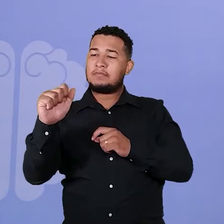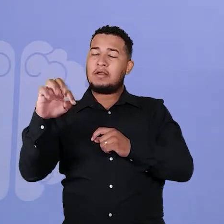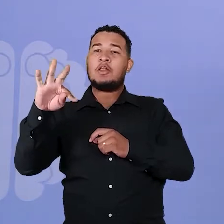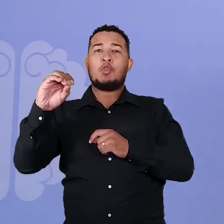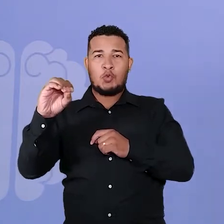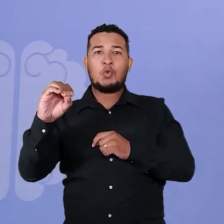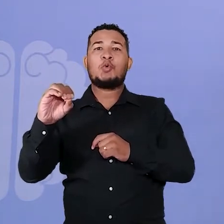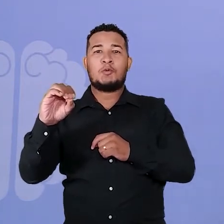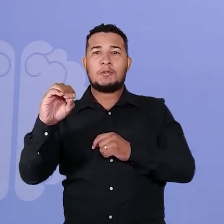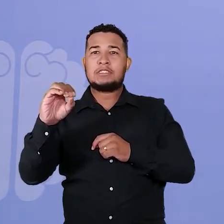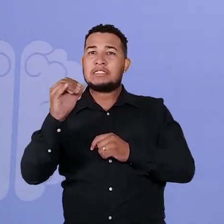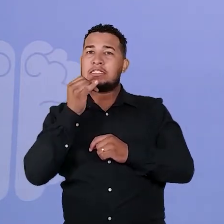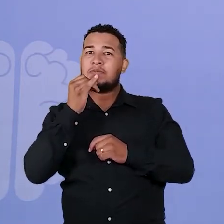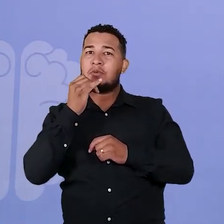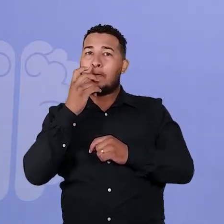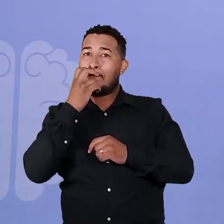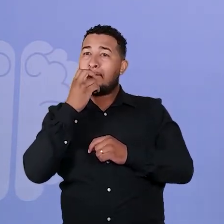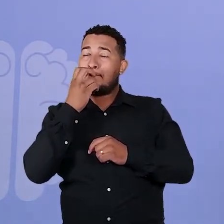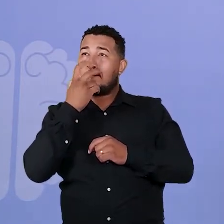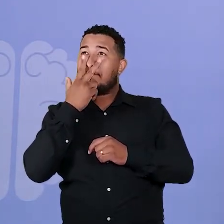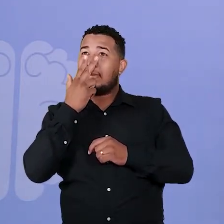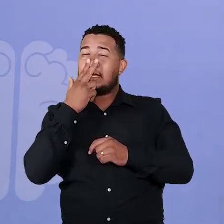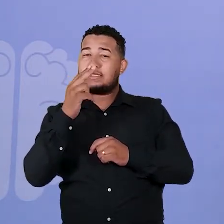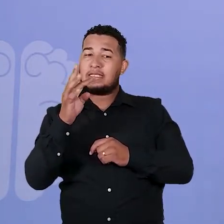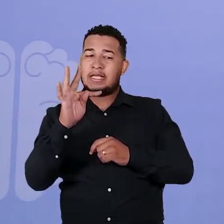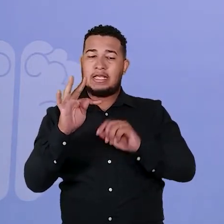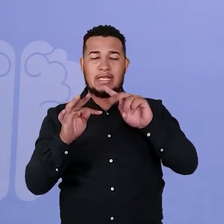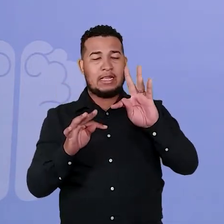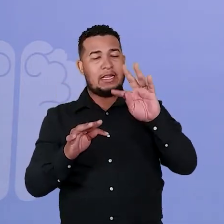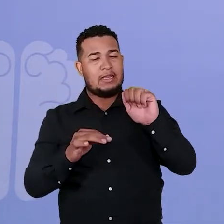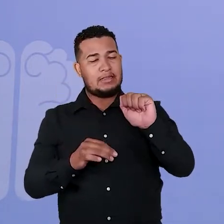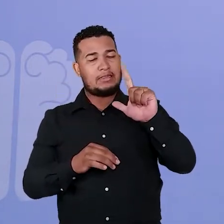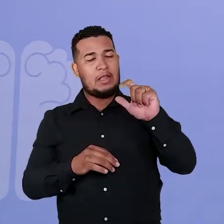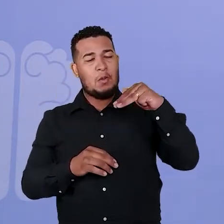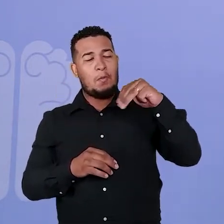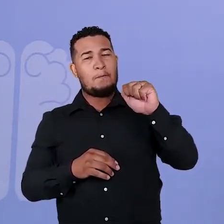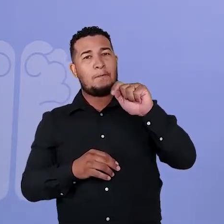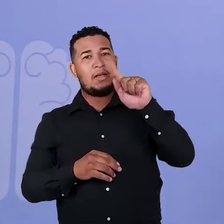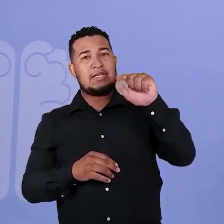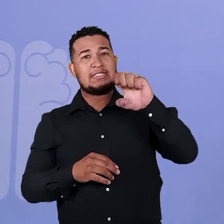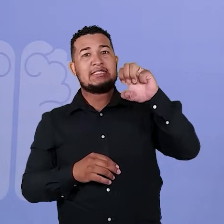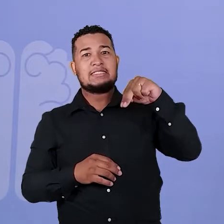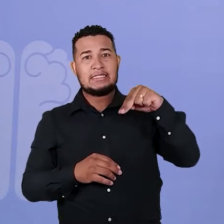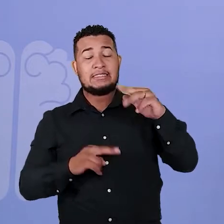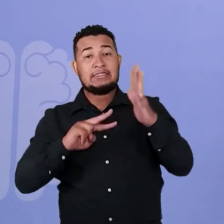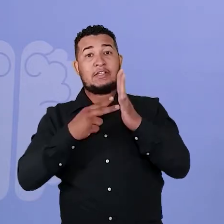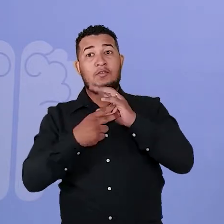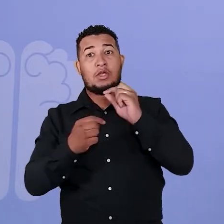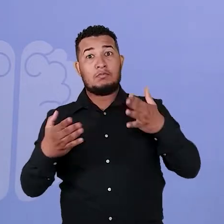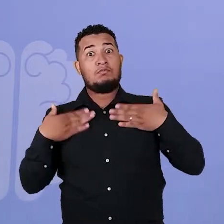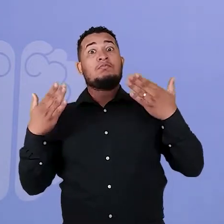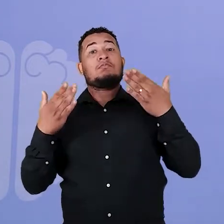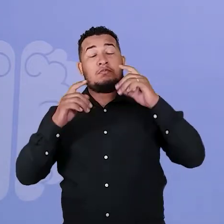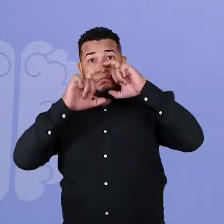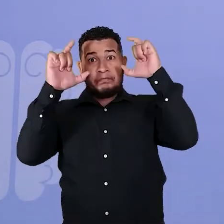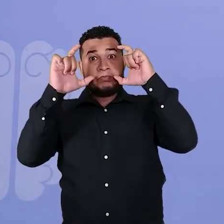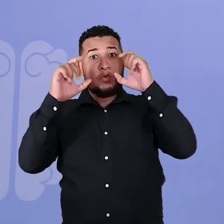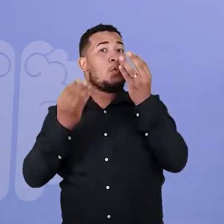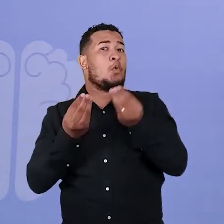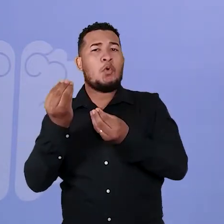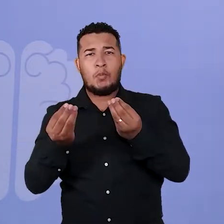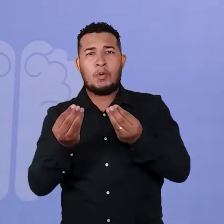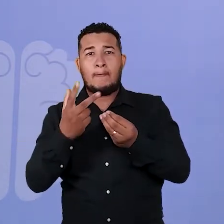em português que a gente traduz a expressão grega taumatzen. Essa palavra quer dizer